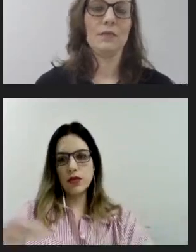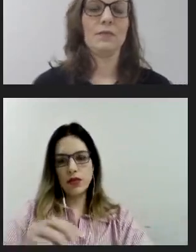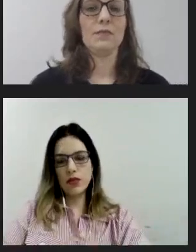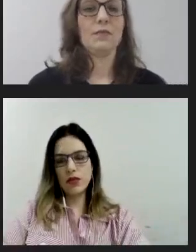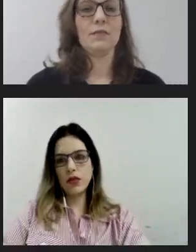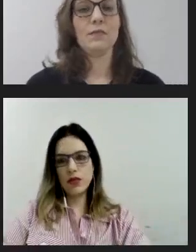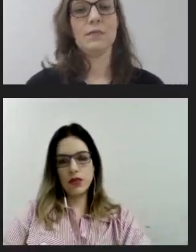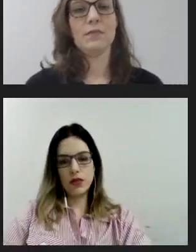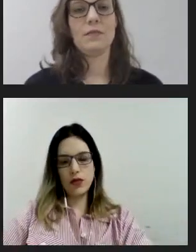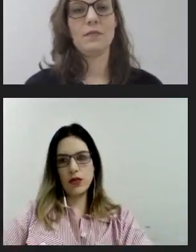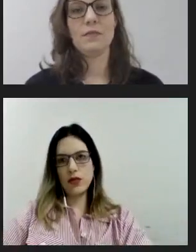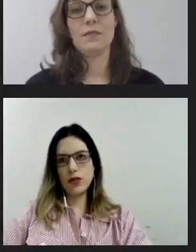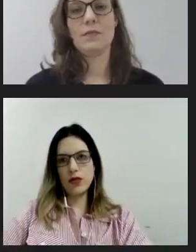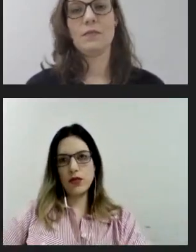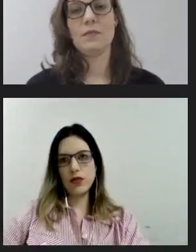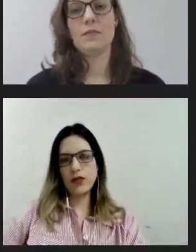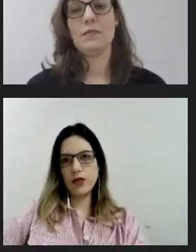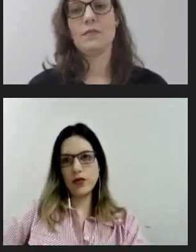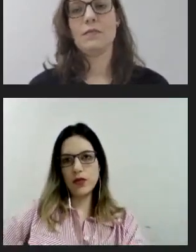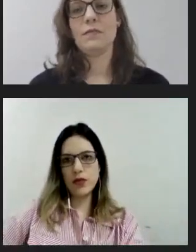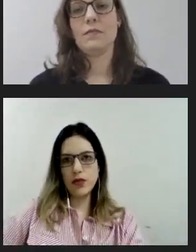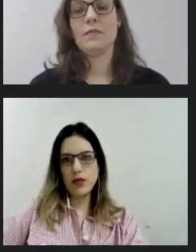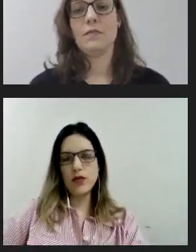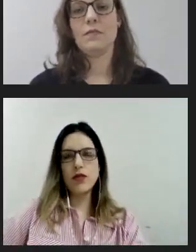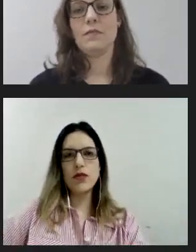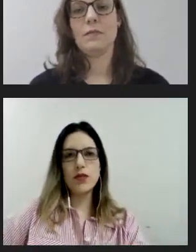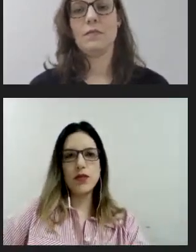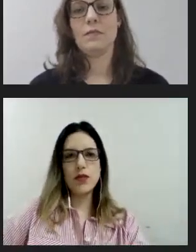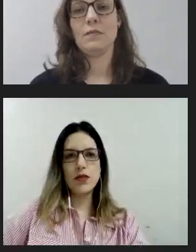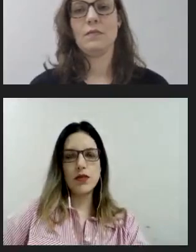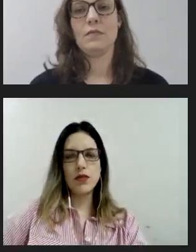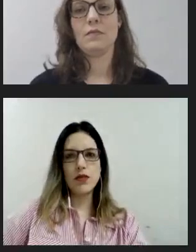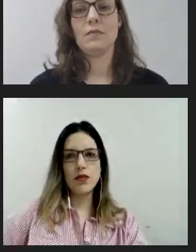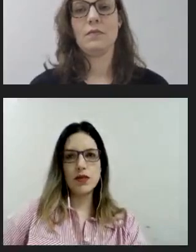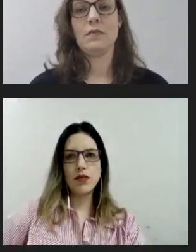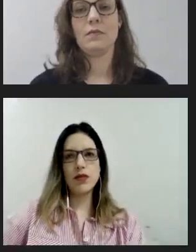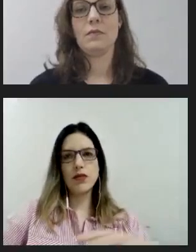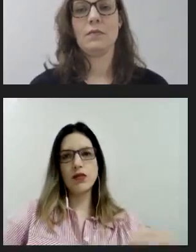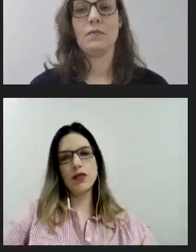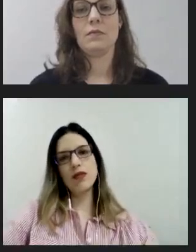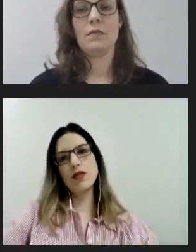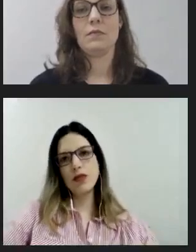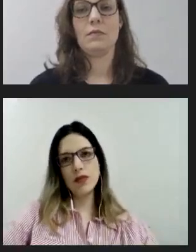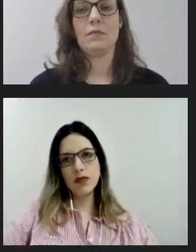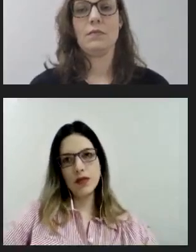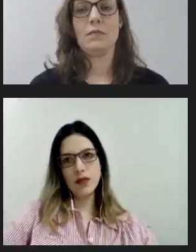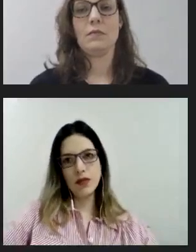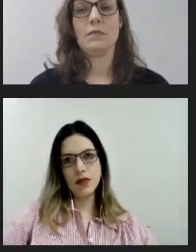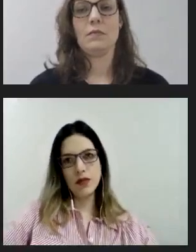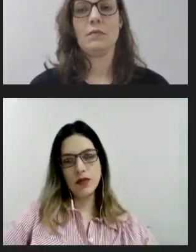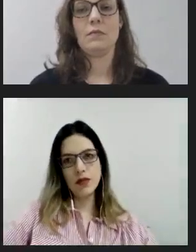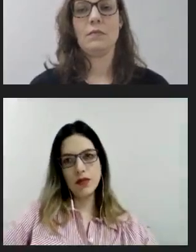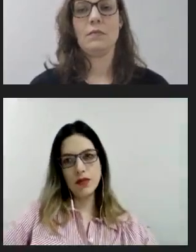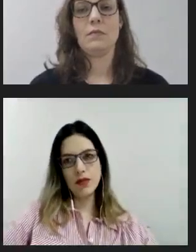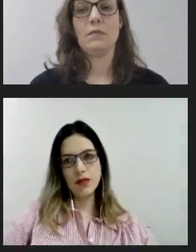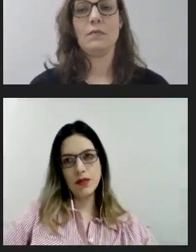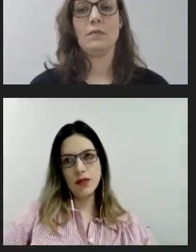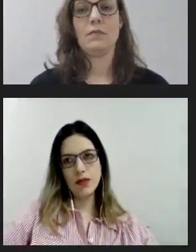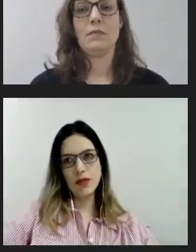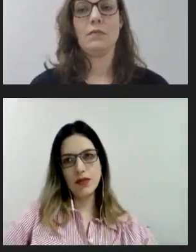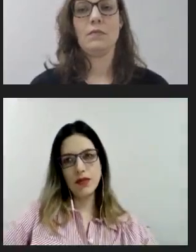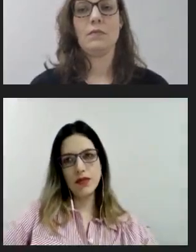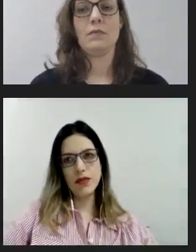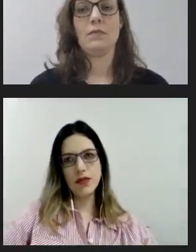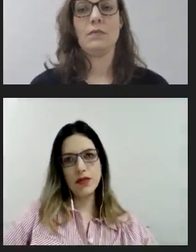possa avançar e, de fato, dizer, né, que estamos todos aqui pela paz. Muito obrigada e tenhamos uma boa